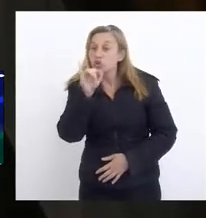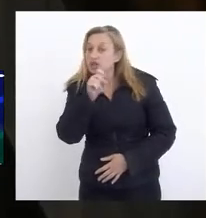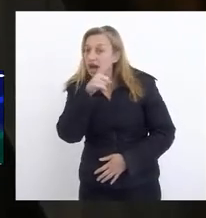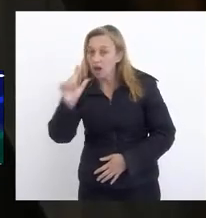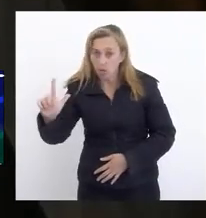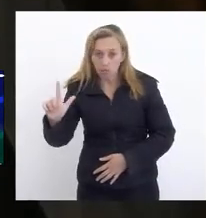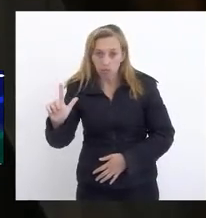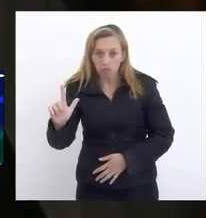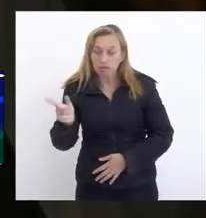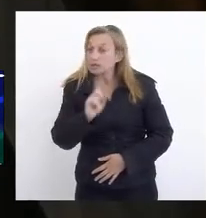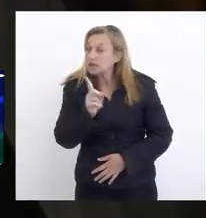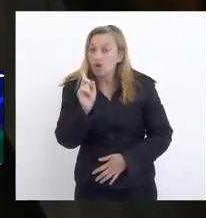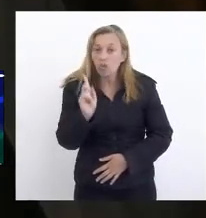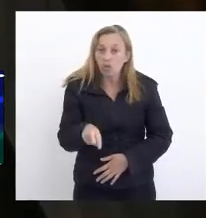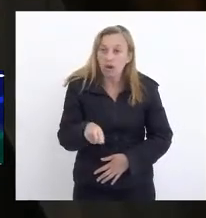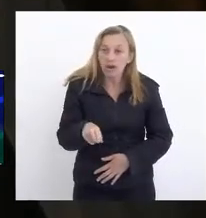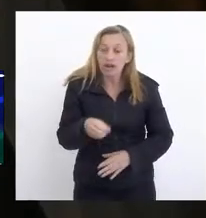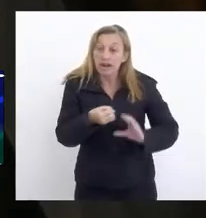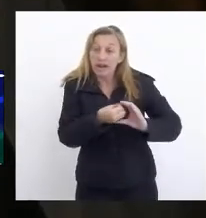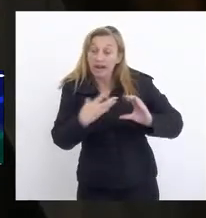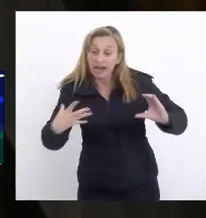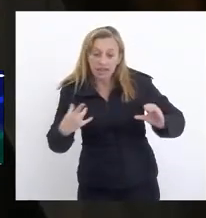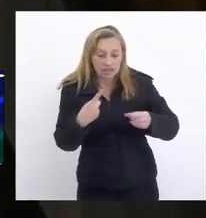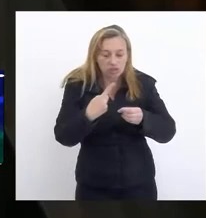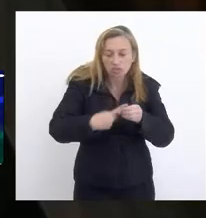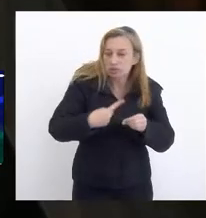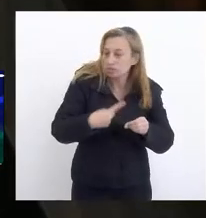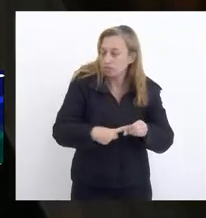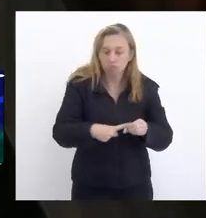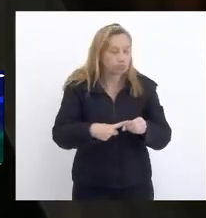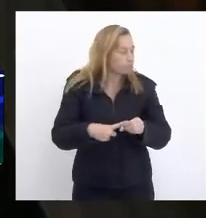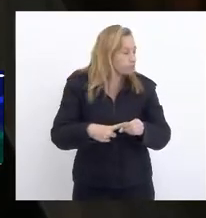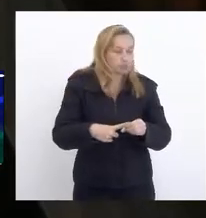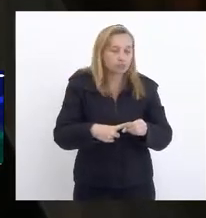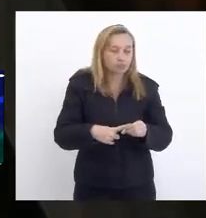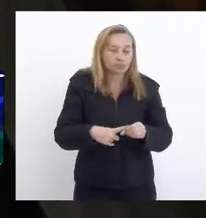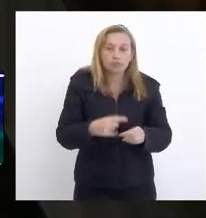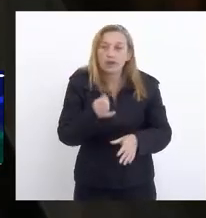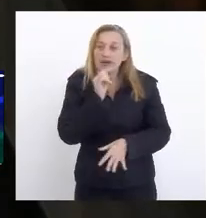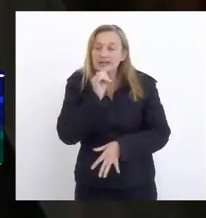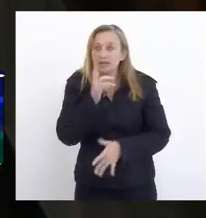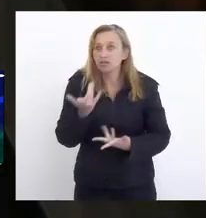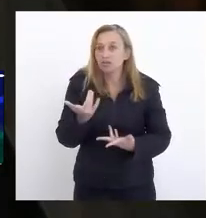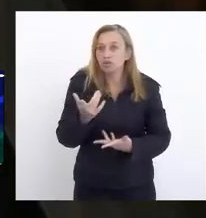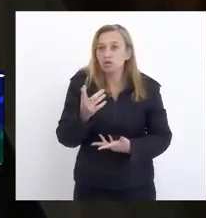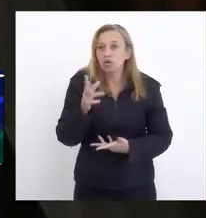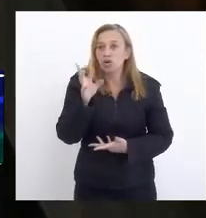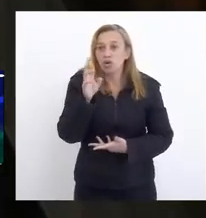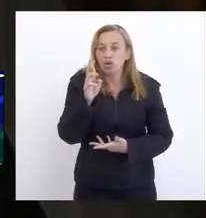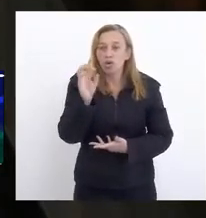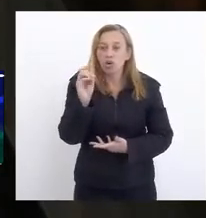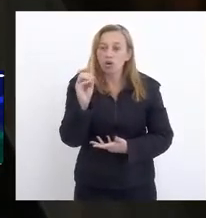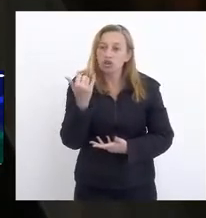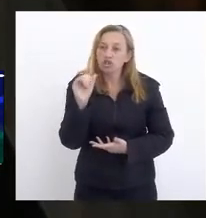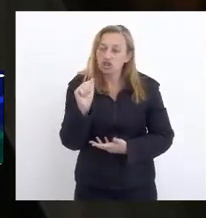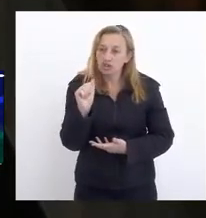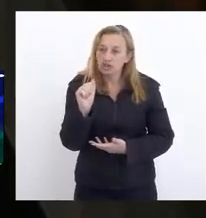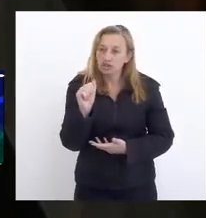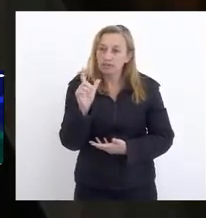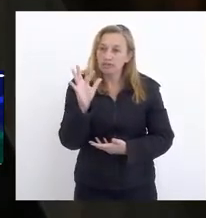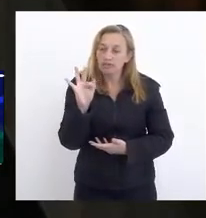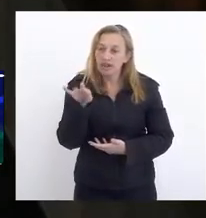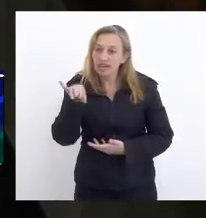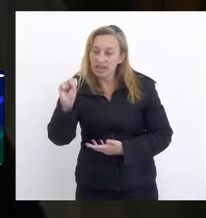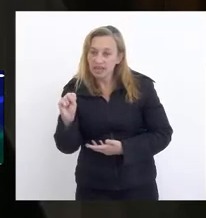um hospital de características municipais, como é, por exemplo, o Rocha Faria, em Campo